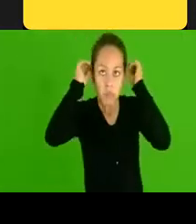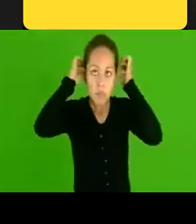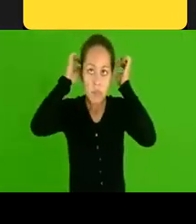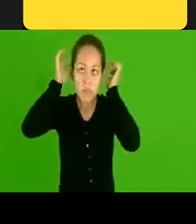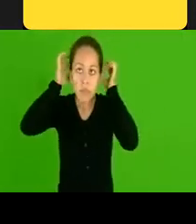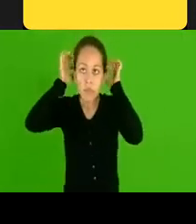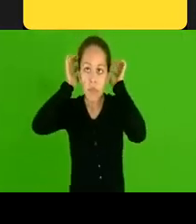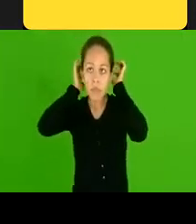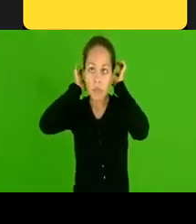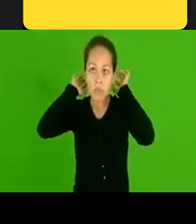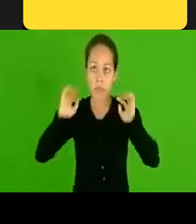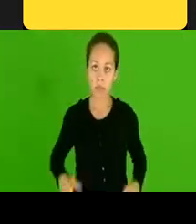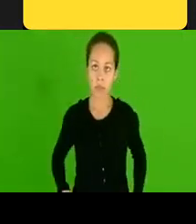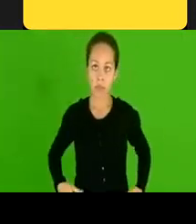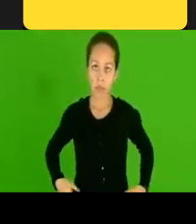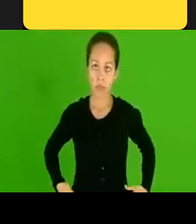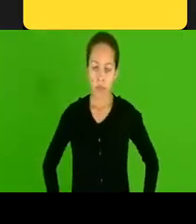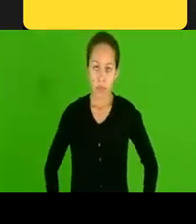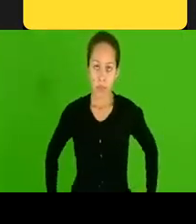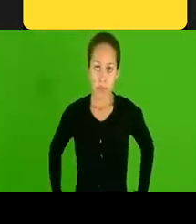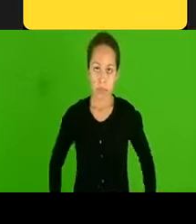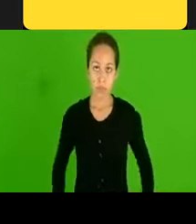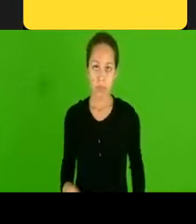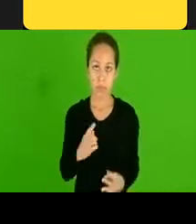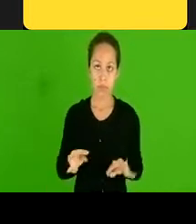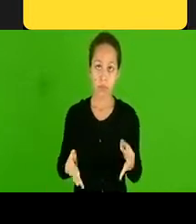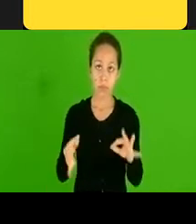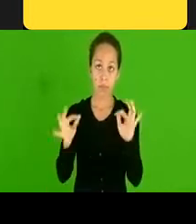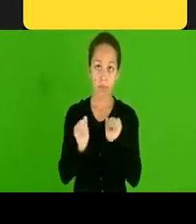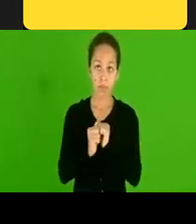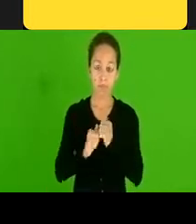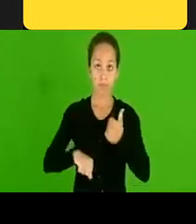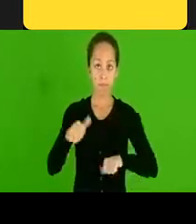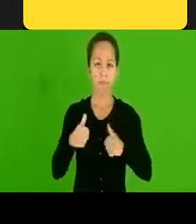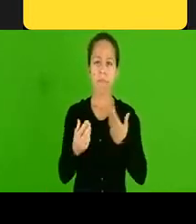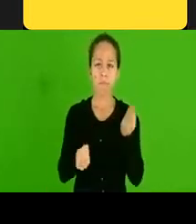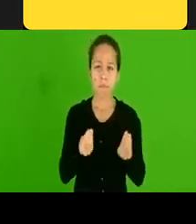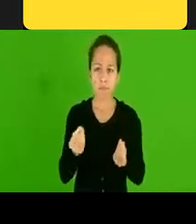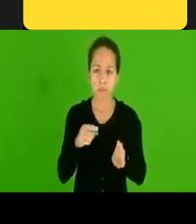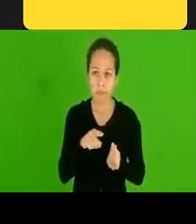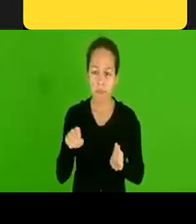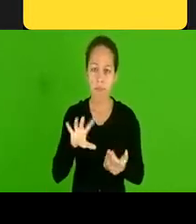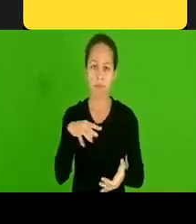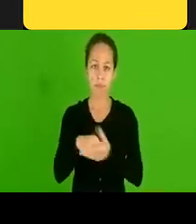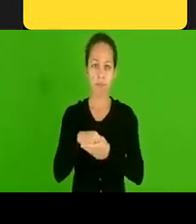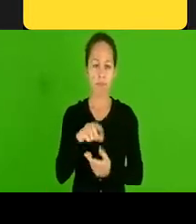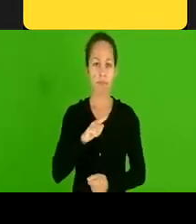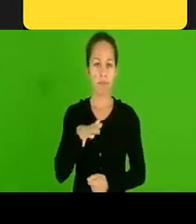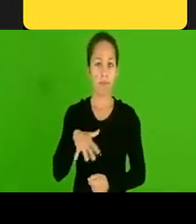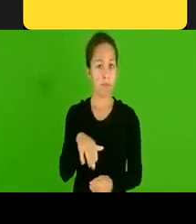chama de algoritmos, enfim. Metodologicamente, como é que vocês vão se inserir no campo de